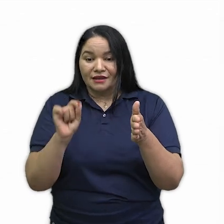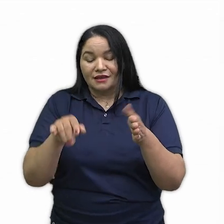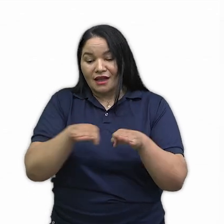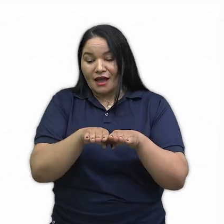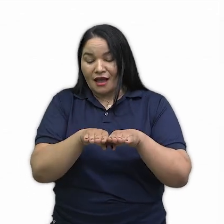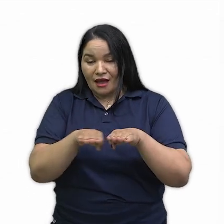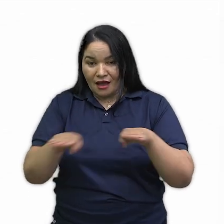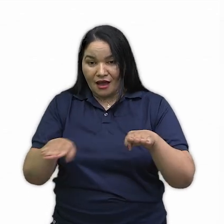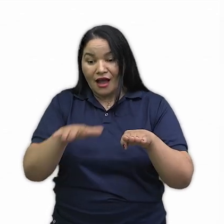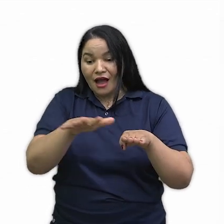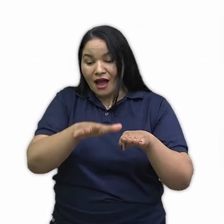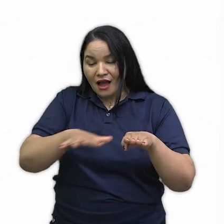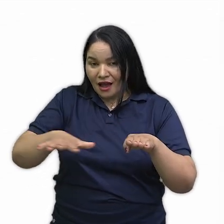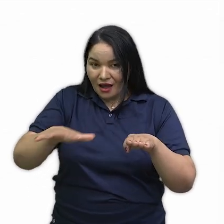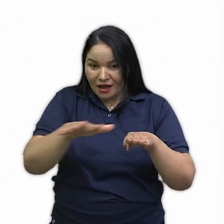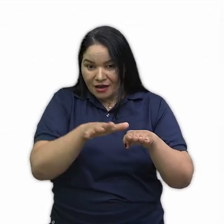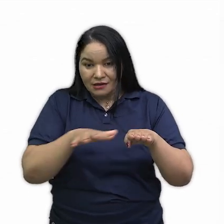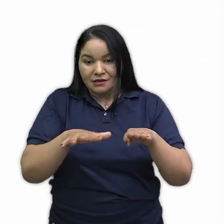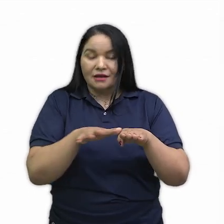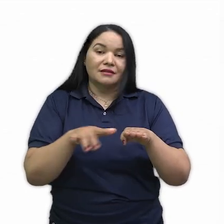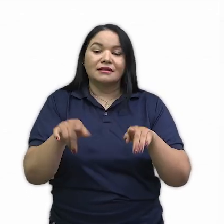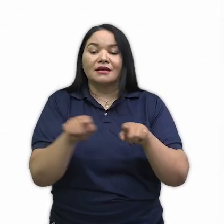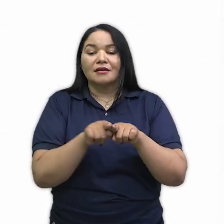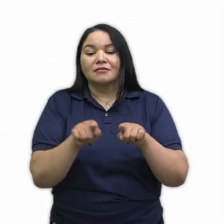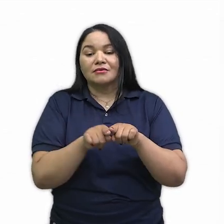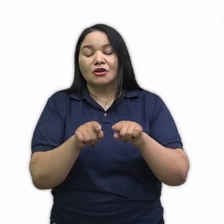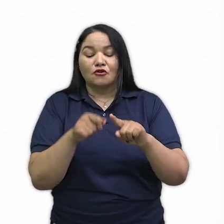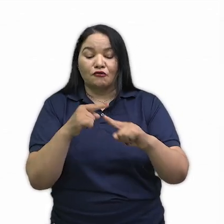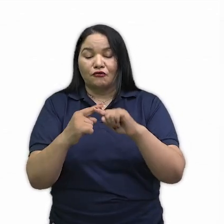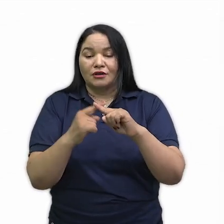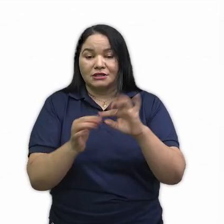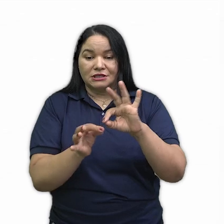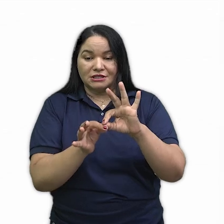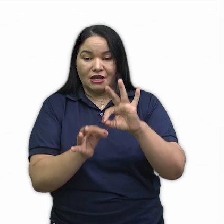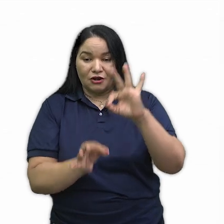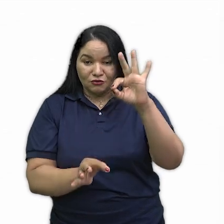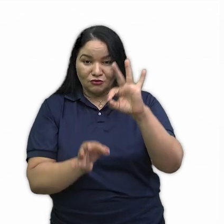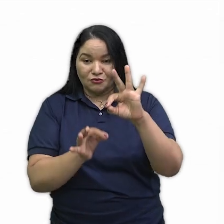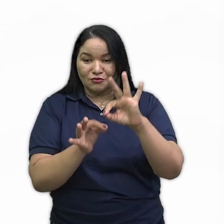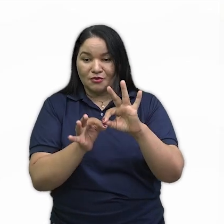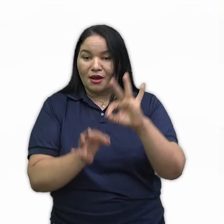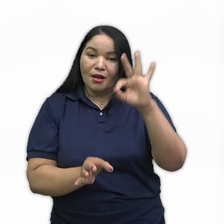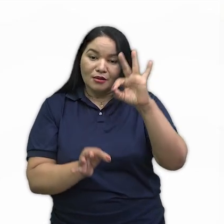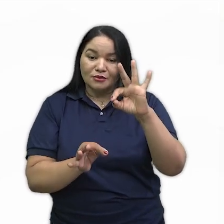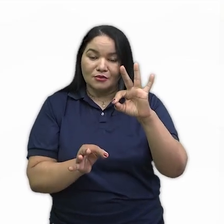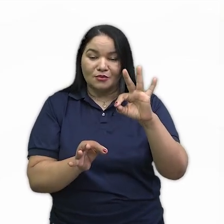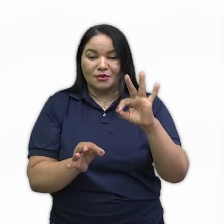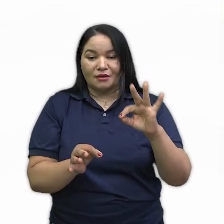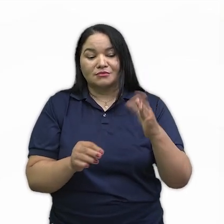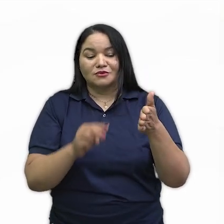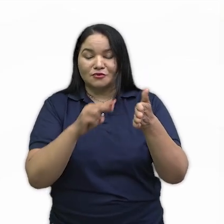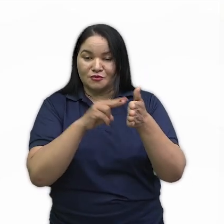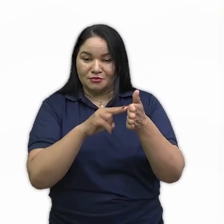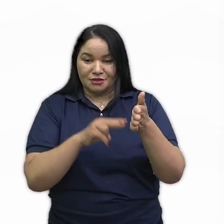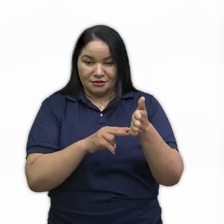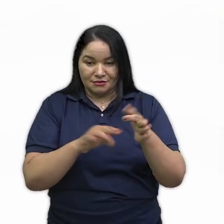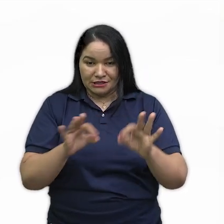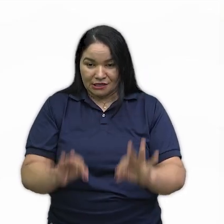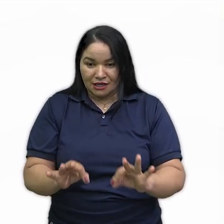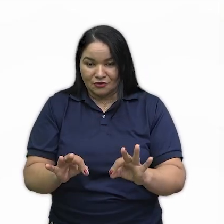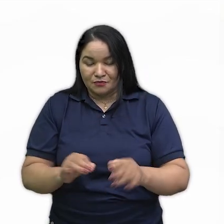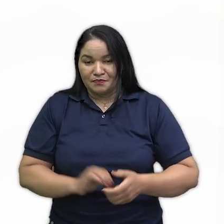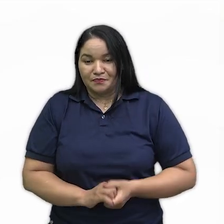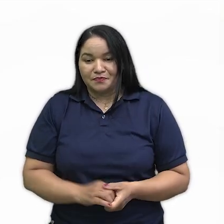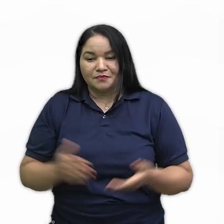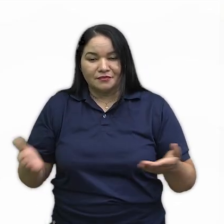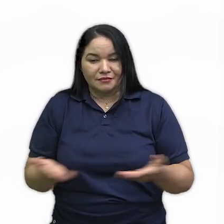quê? É a área da base vezes o quê? A altura desse prisma,